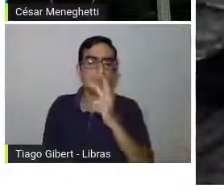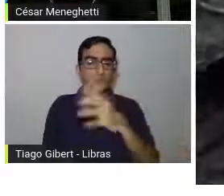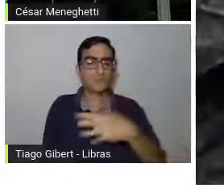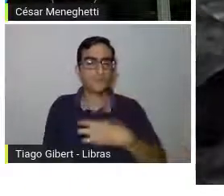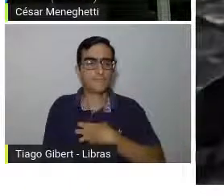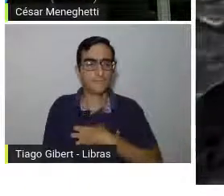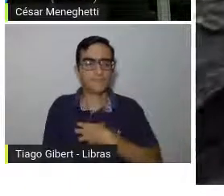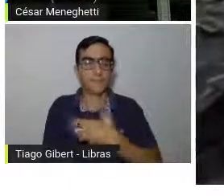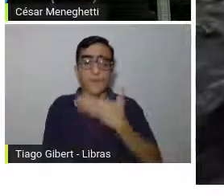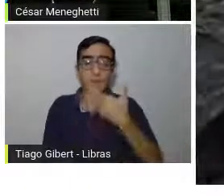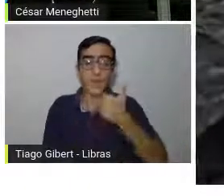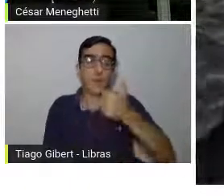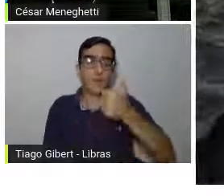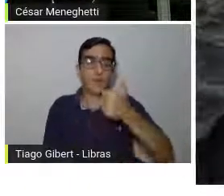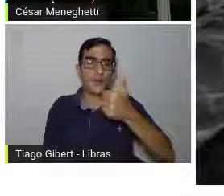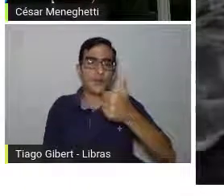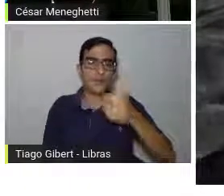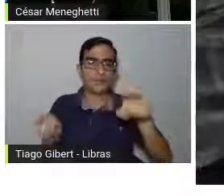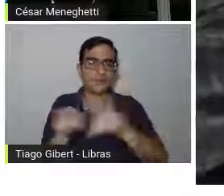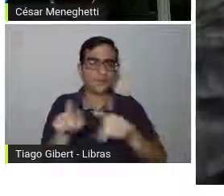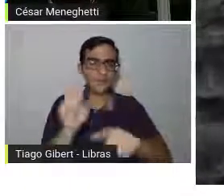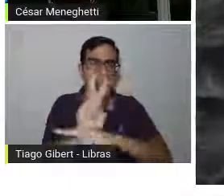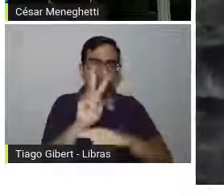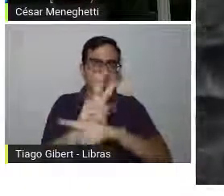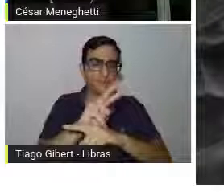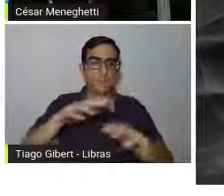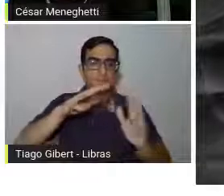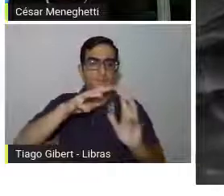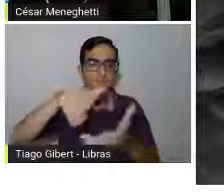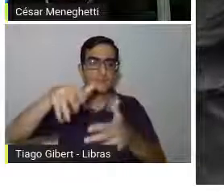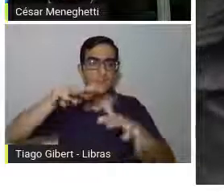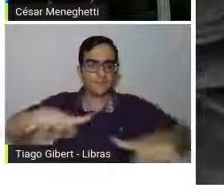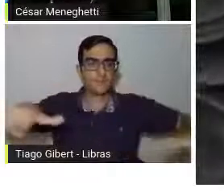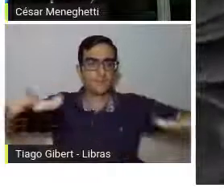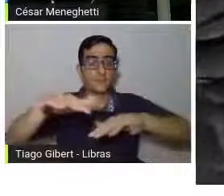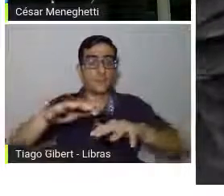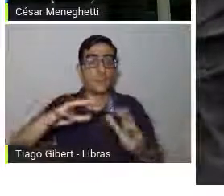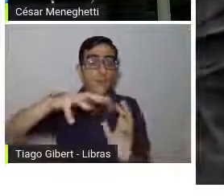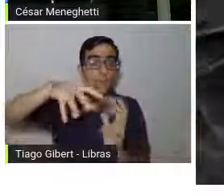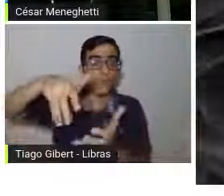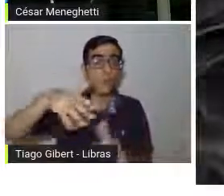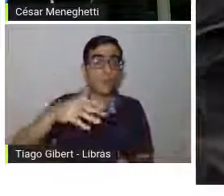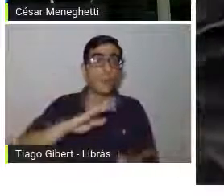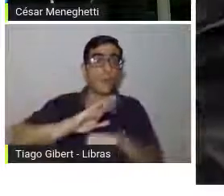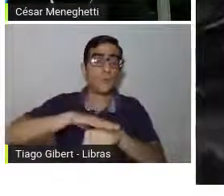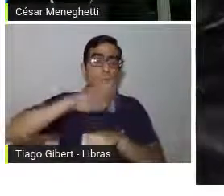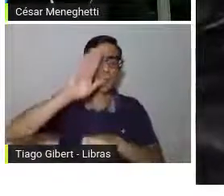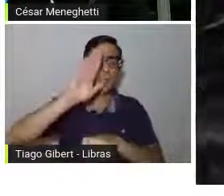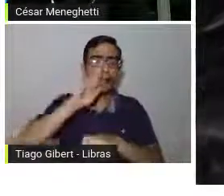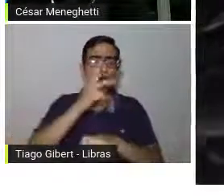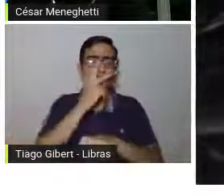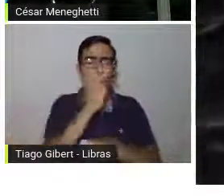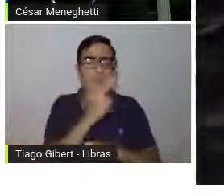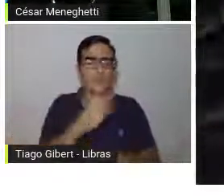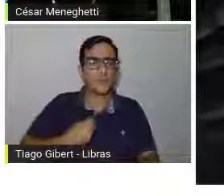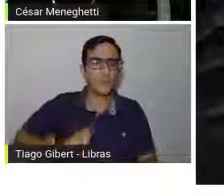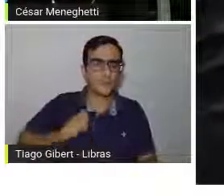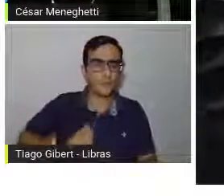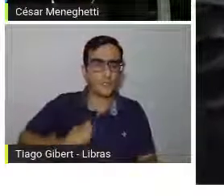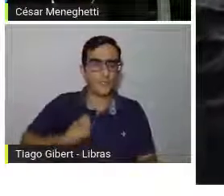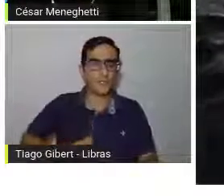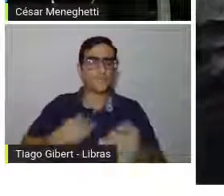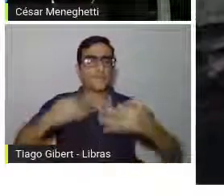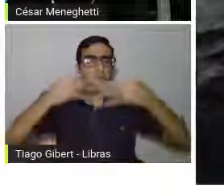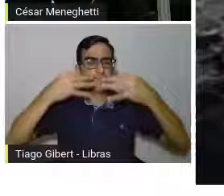muito mais produtivo e sustentável e todo mundo ia ter um mundo mais uma vida mais digna,